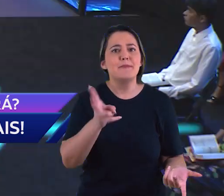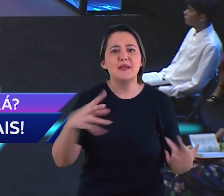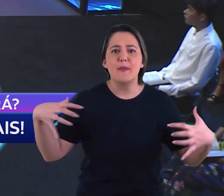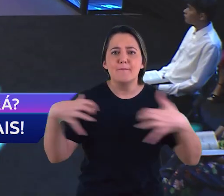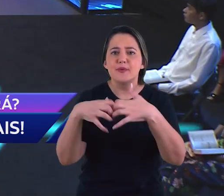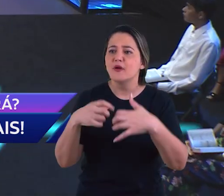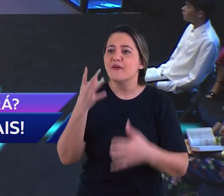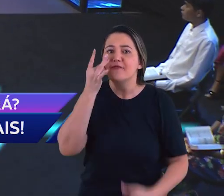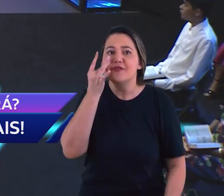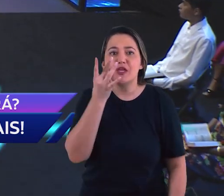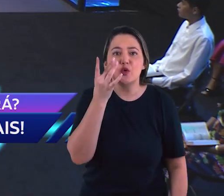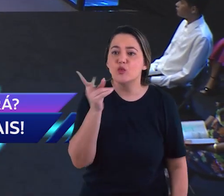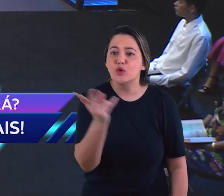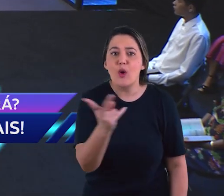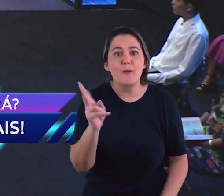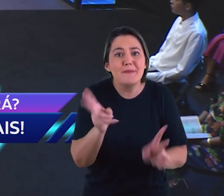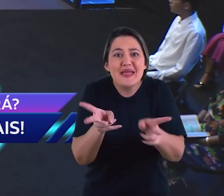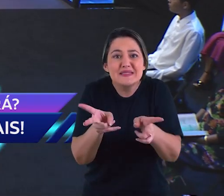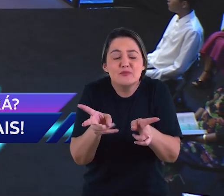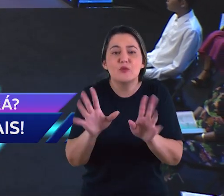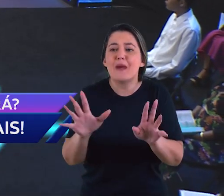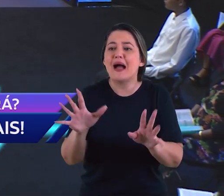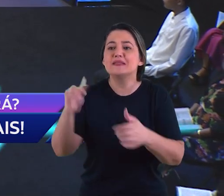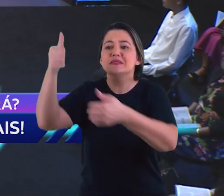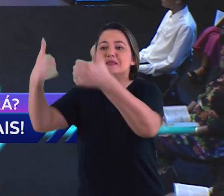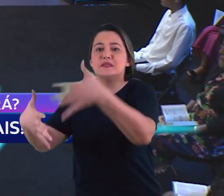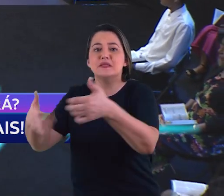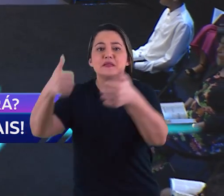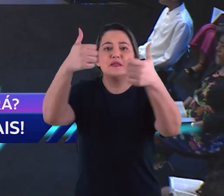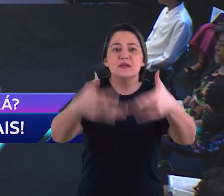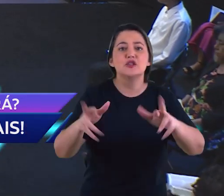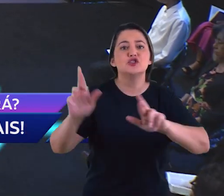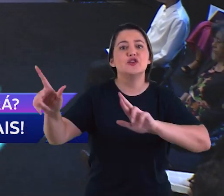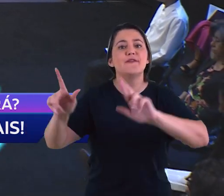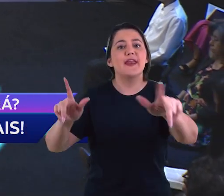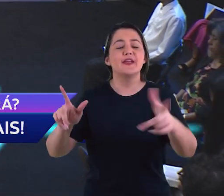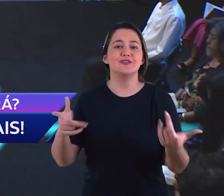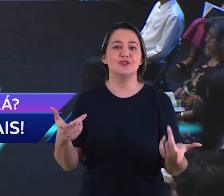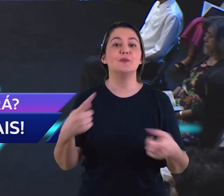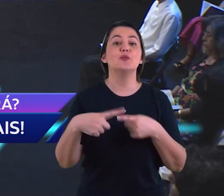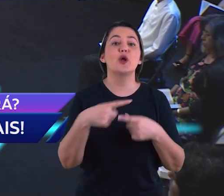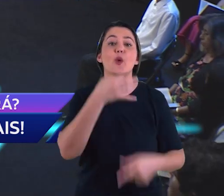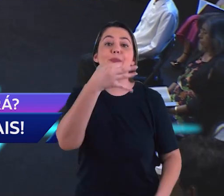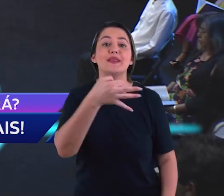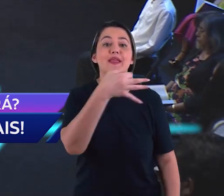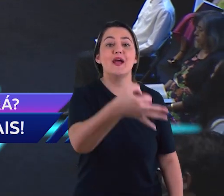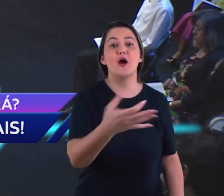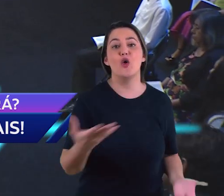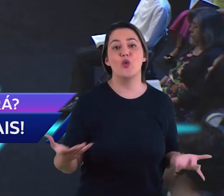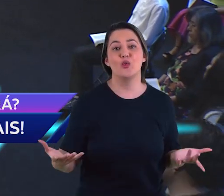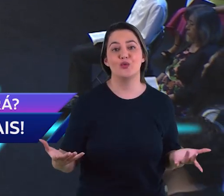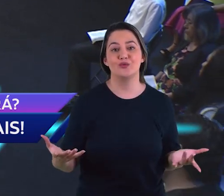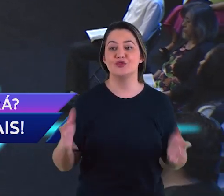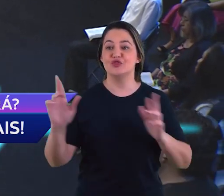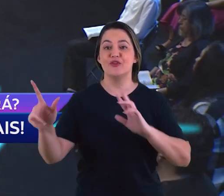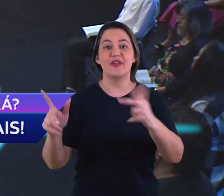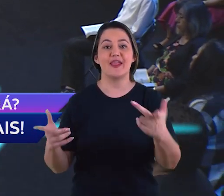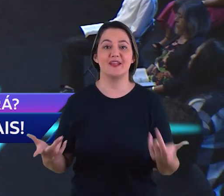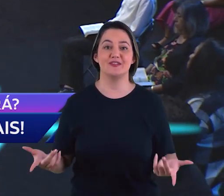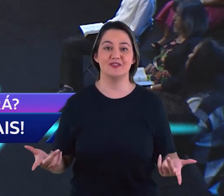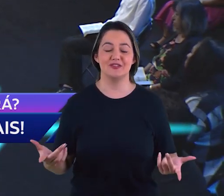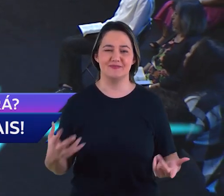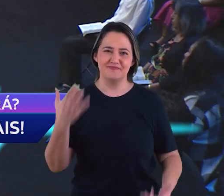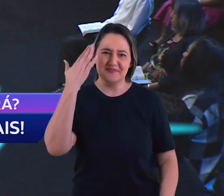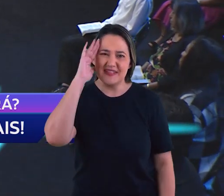primeira. Elas viram a mesma batida de carro, viram o mesmo acidente, mas das suas perspectivas enxergaram